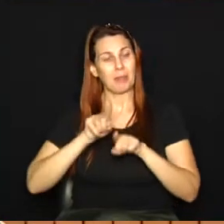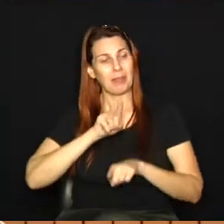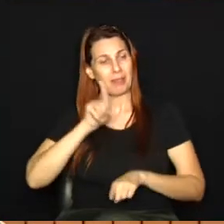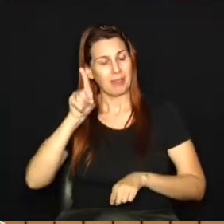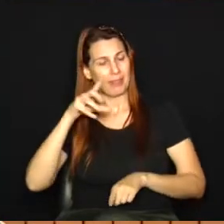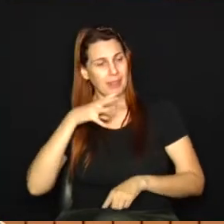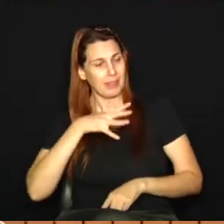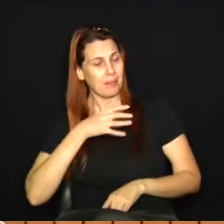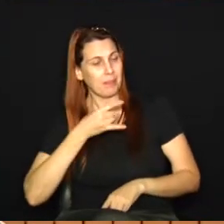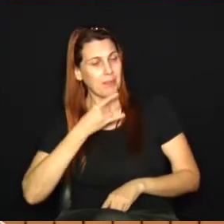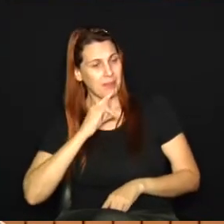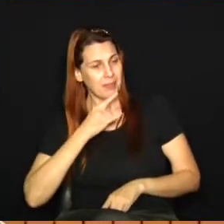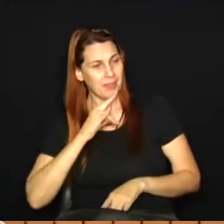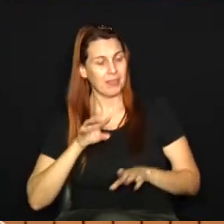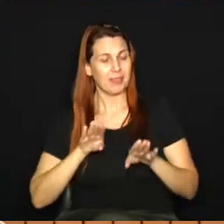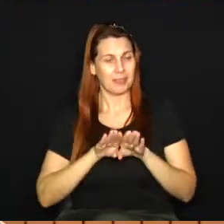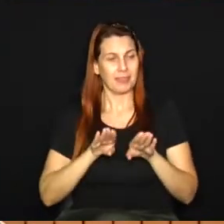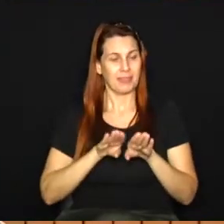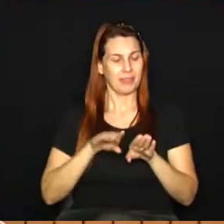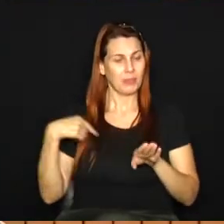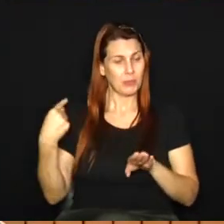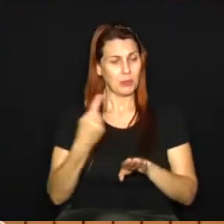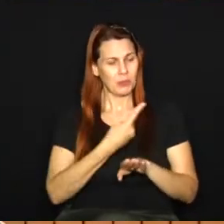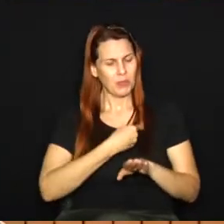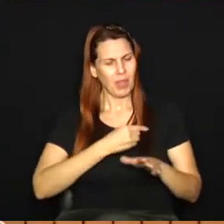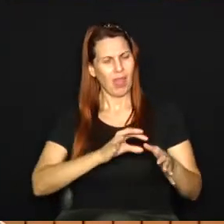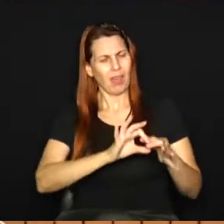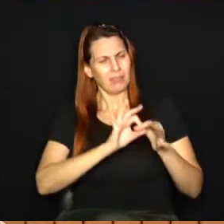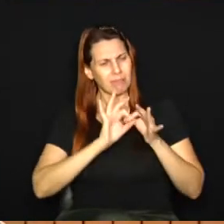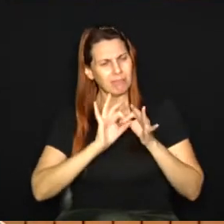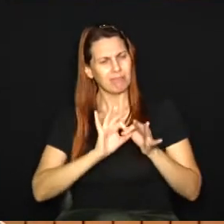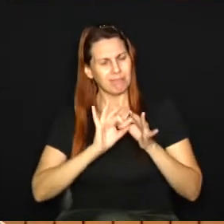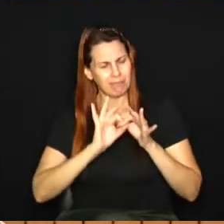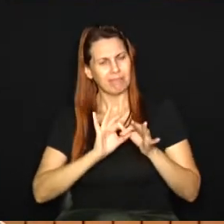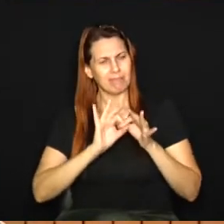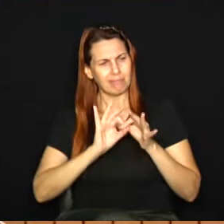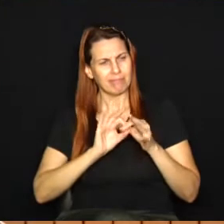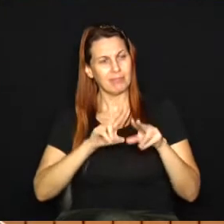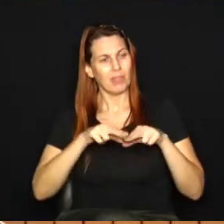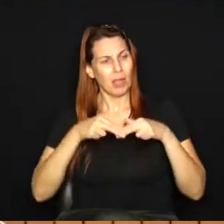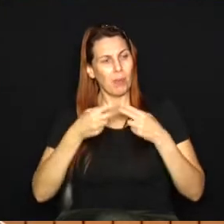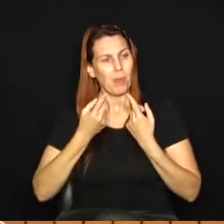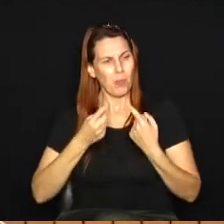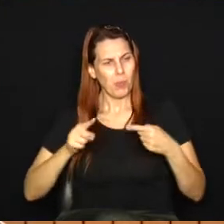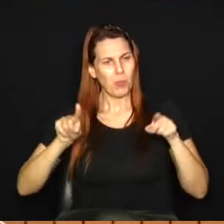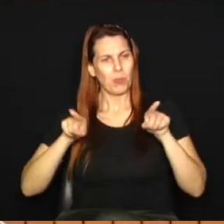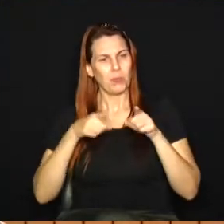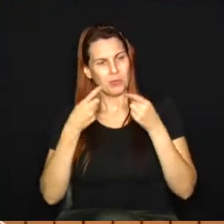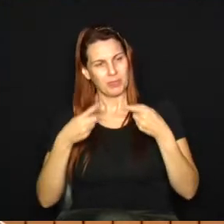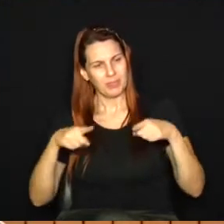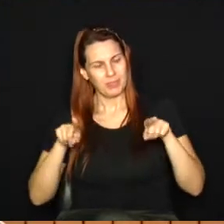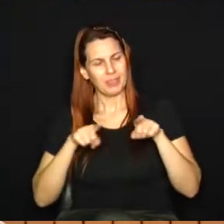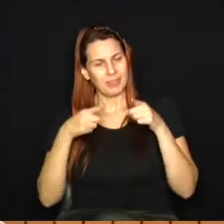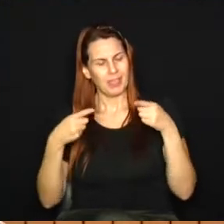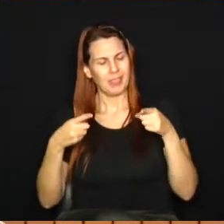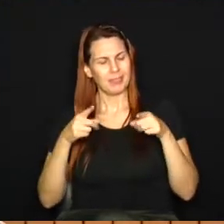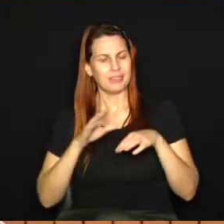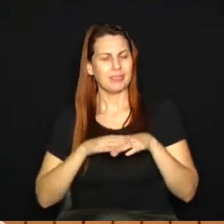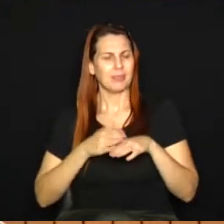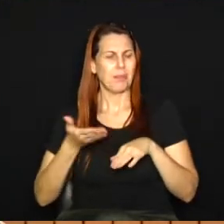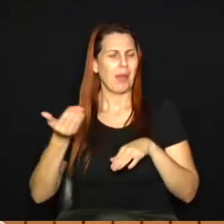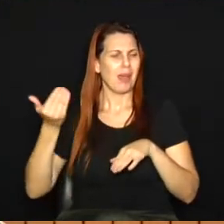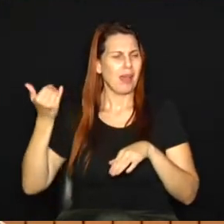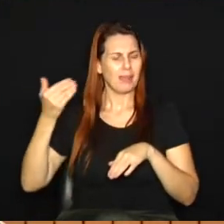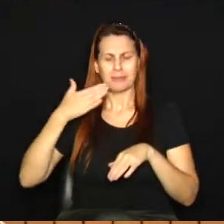que nós somos unidos pelo vínculo da música, né? Quando lá éramos